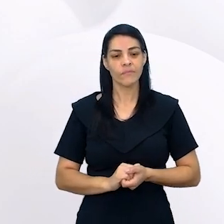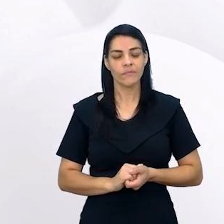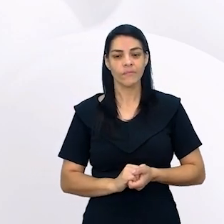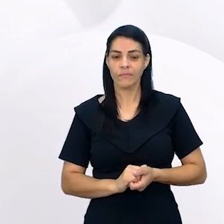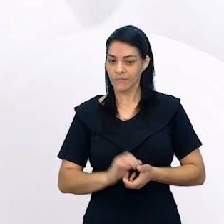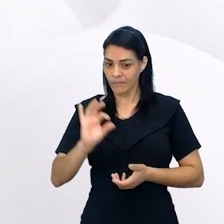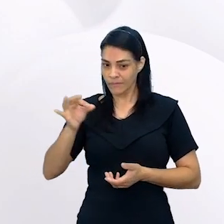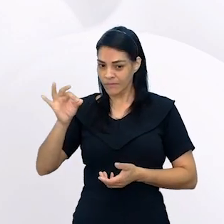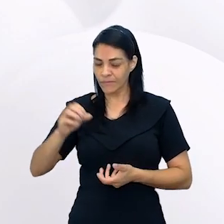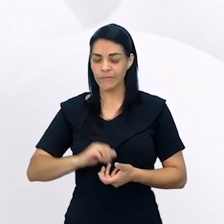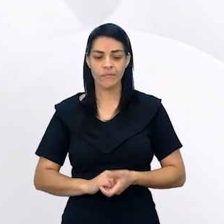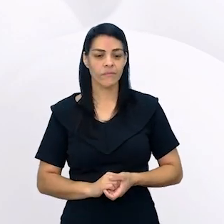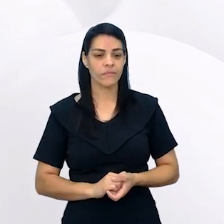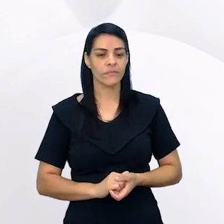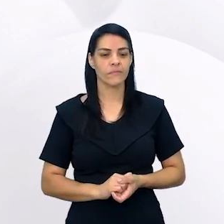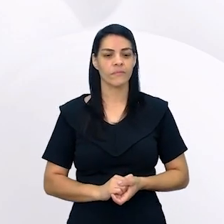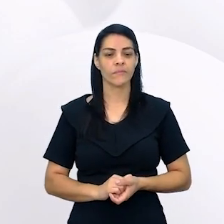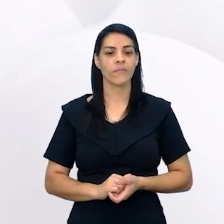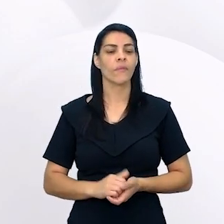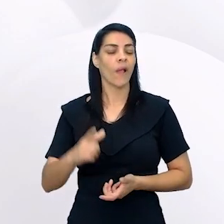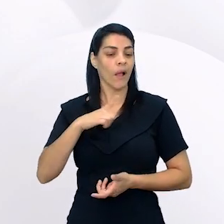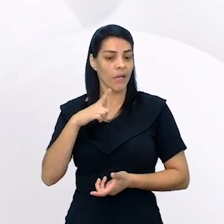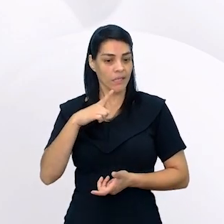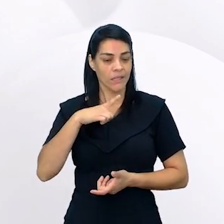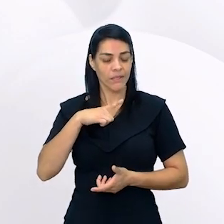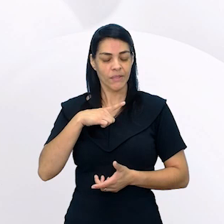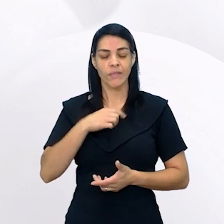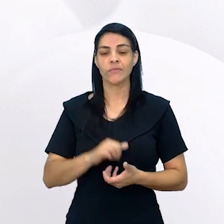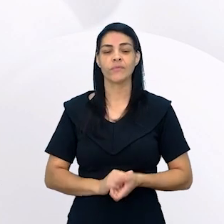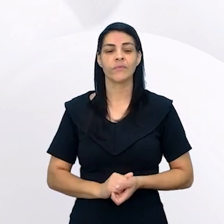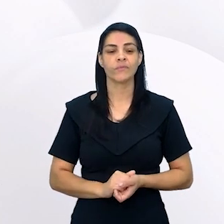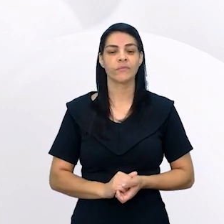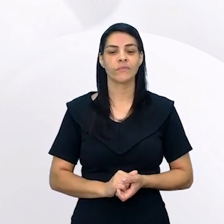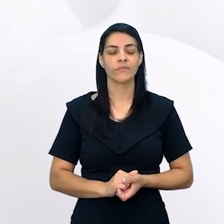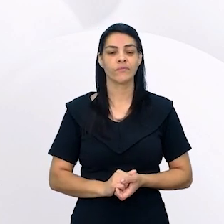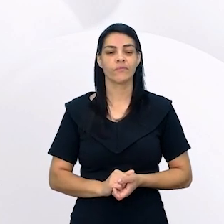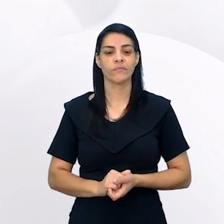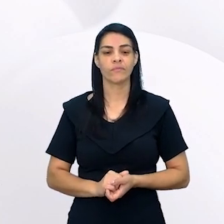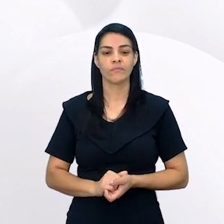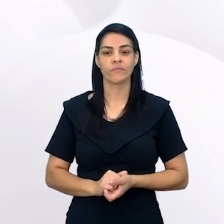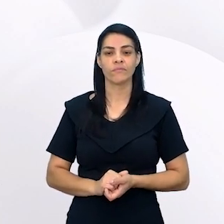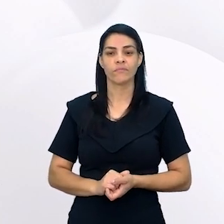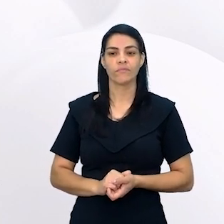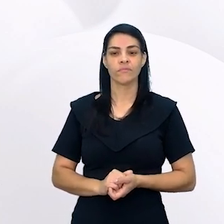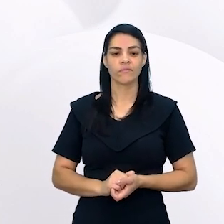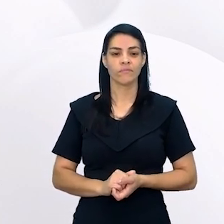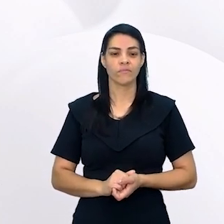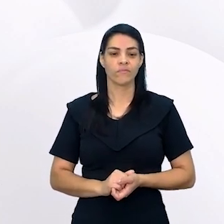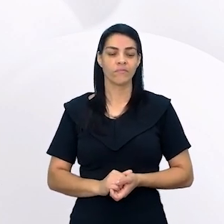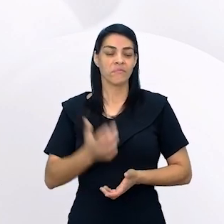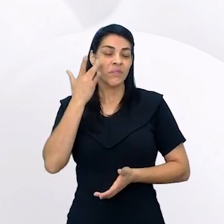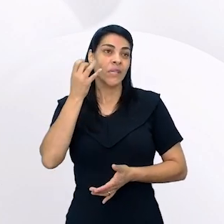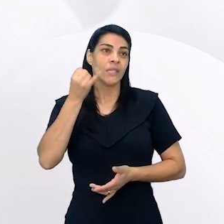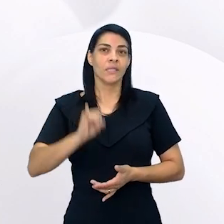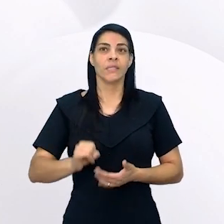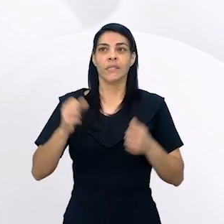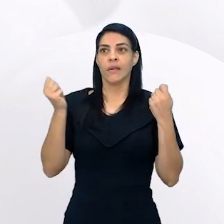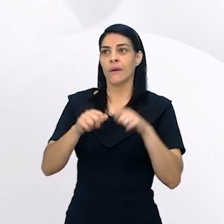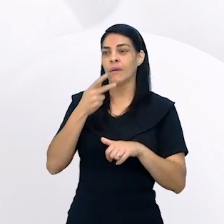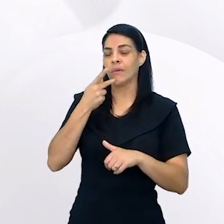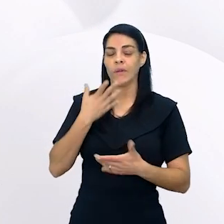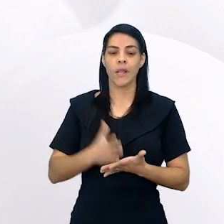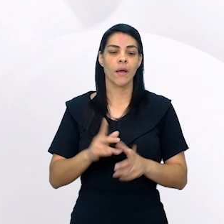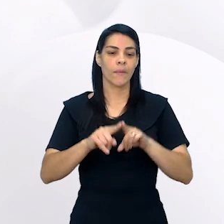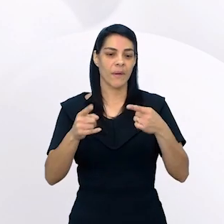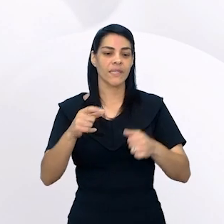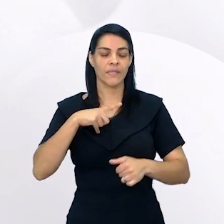especificamente né que teve uma baixa vamos dizer adesão de acertos não sei se eu posso dizer adesão mas que